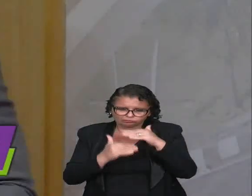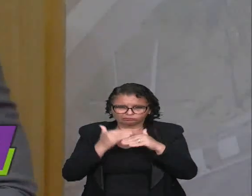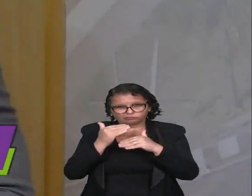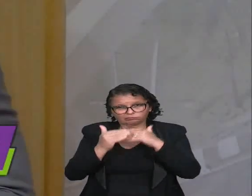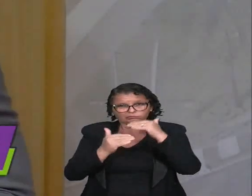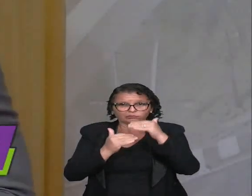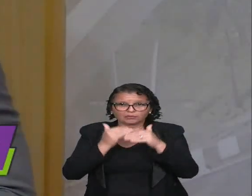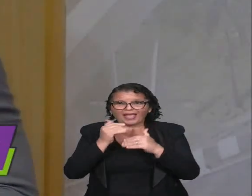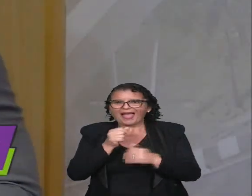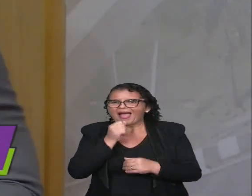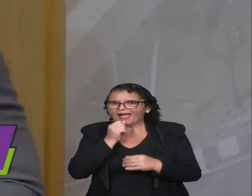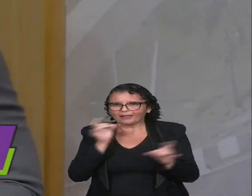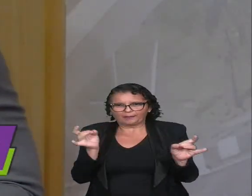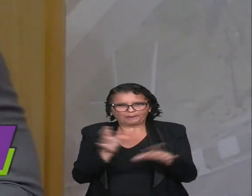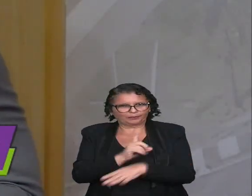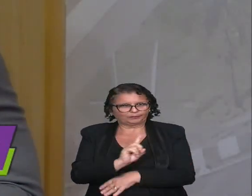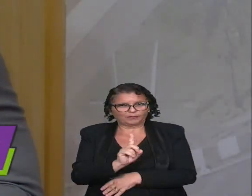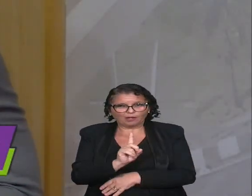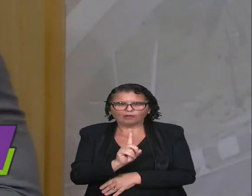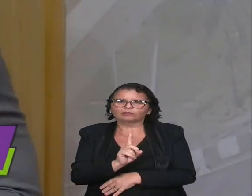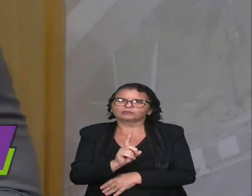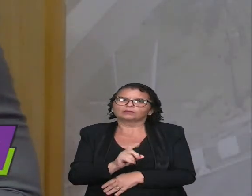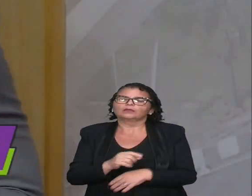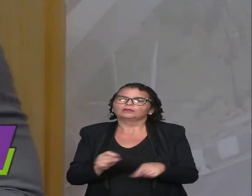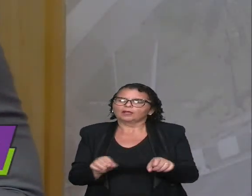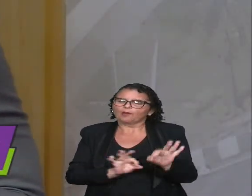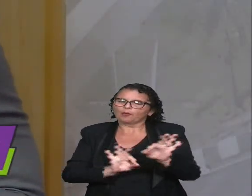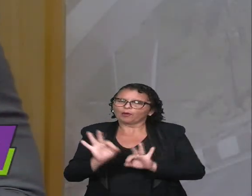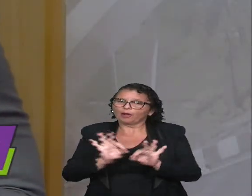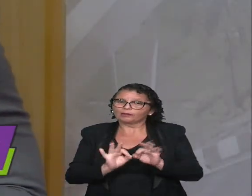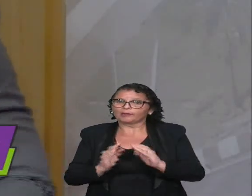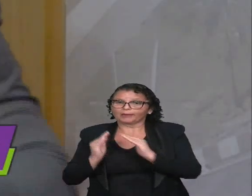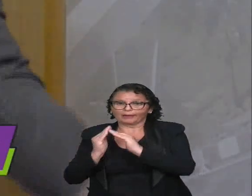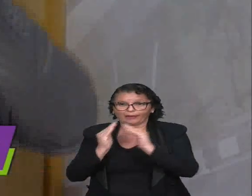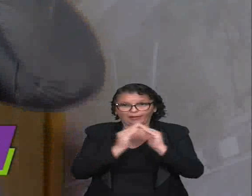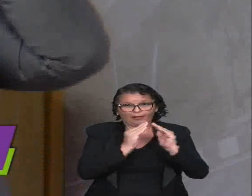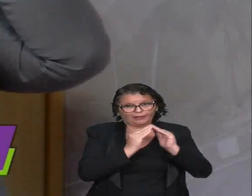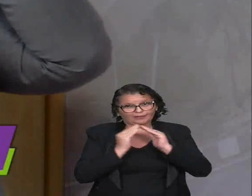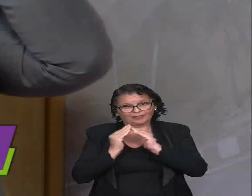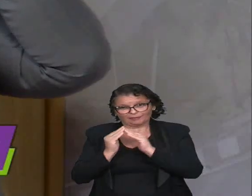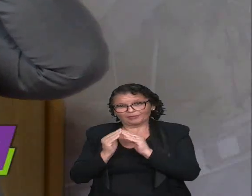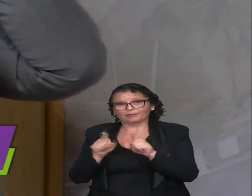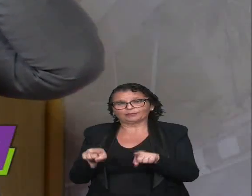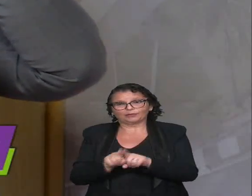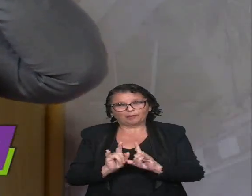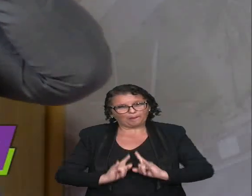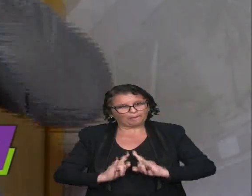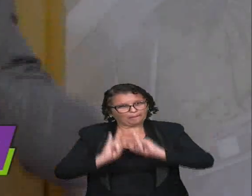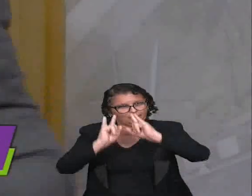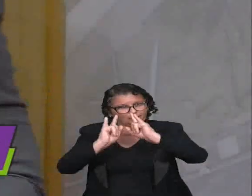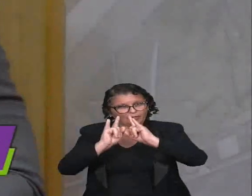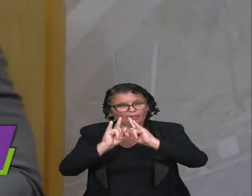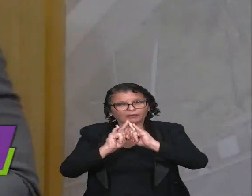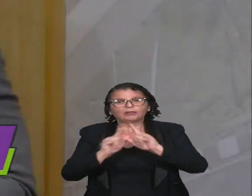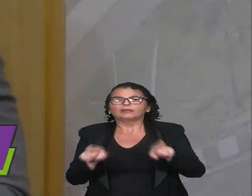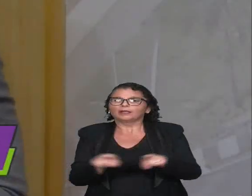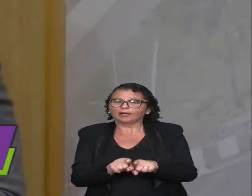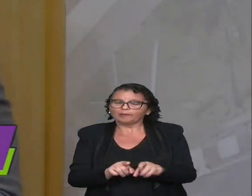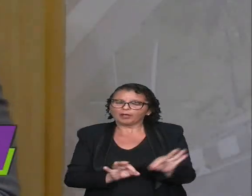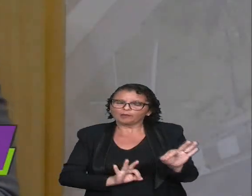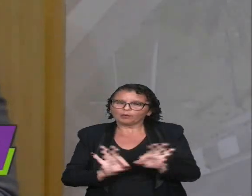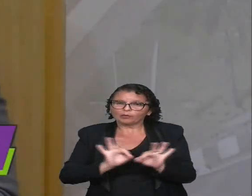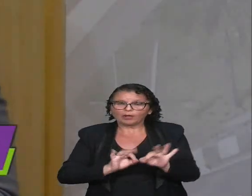algumas delas ainda não estão concluídas né tem os programas habitacionais tem os programas culturais tenho